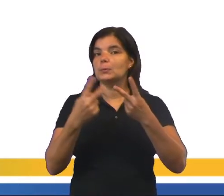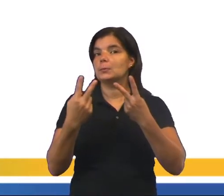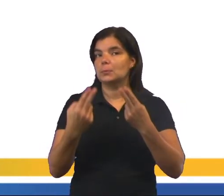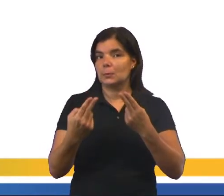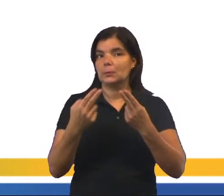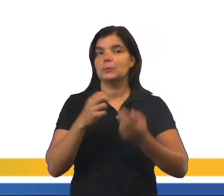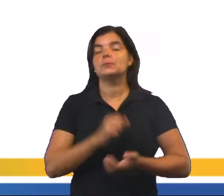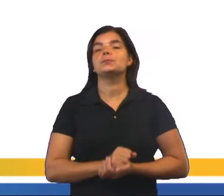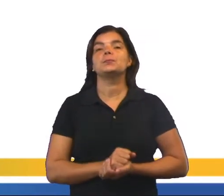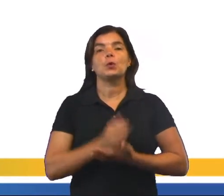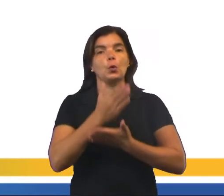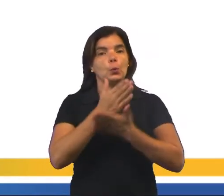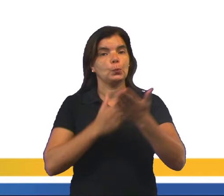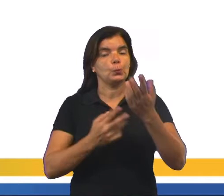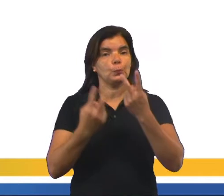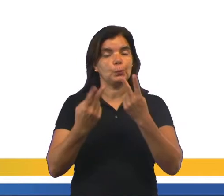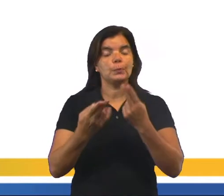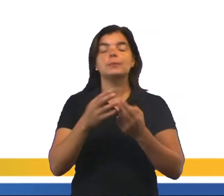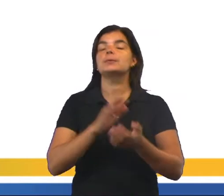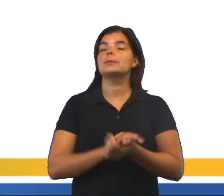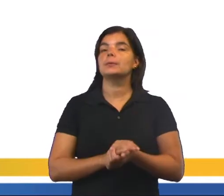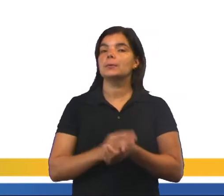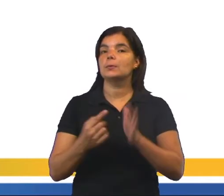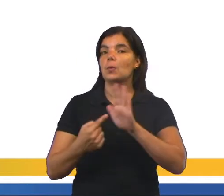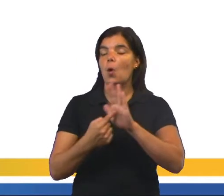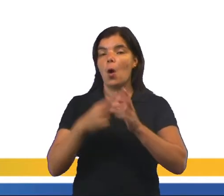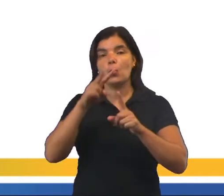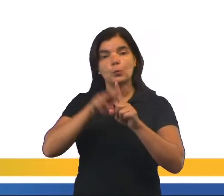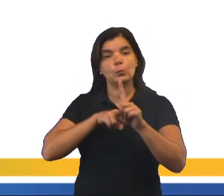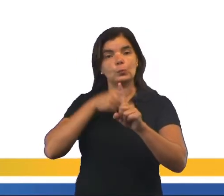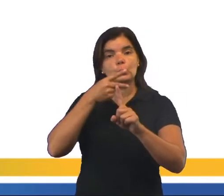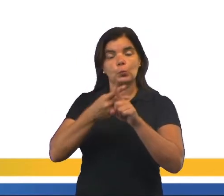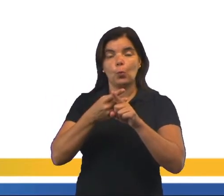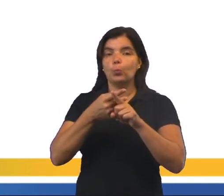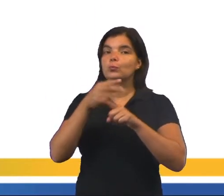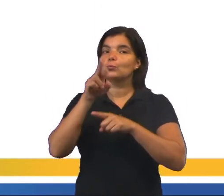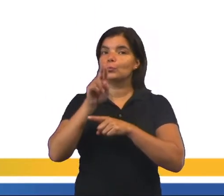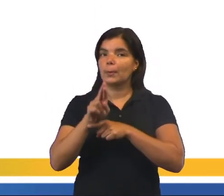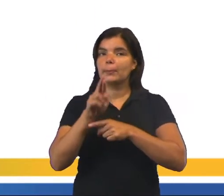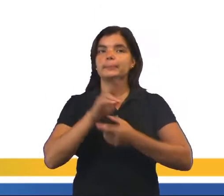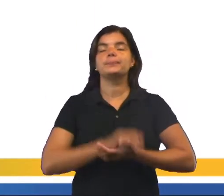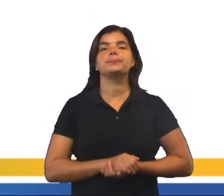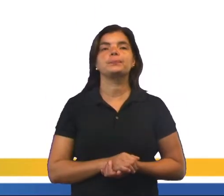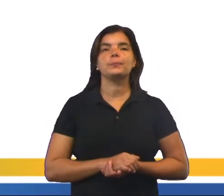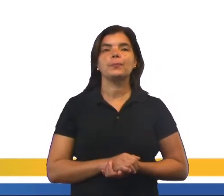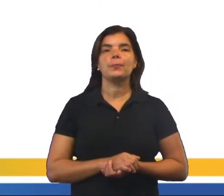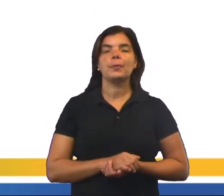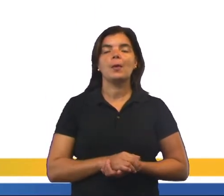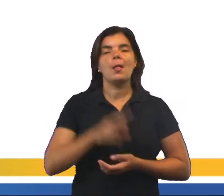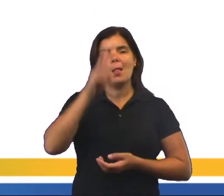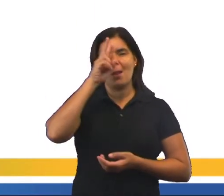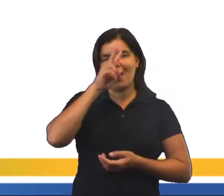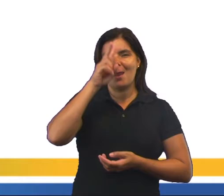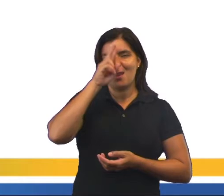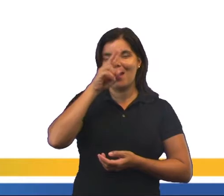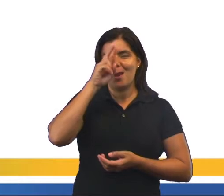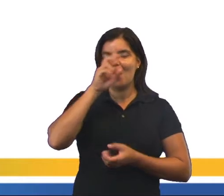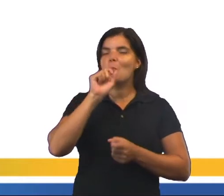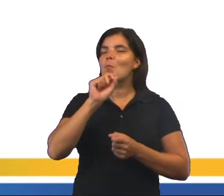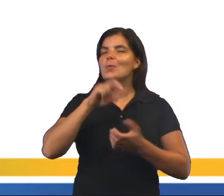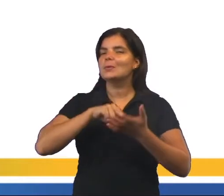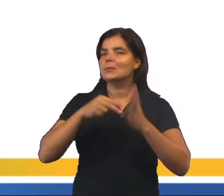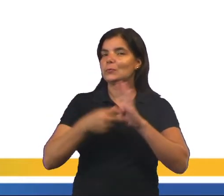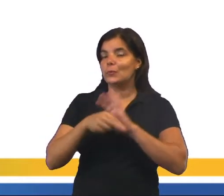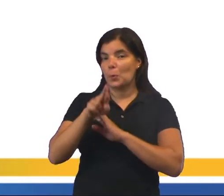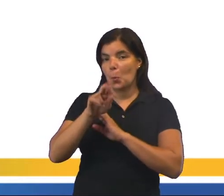ou seja, duas metades, correspondente ao dobro do raio. Lembra que eu falei que nós ia falar o que seria